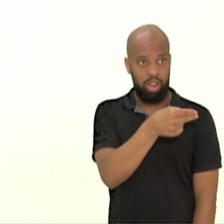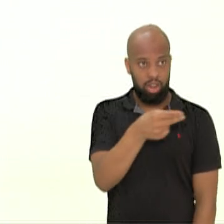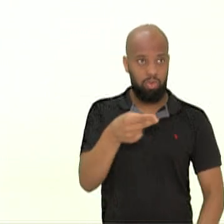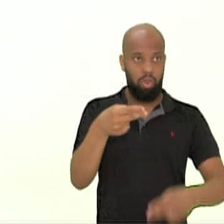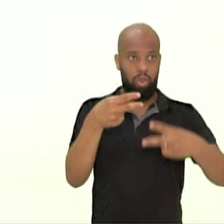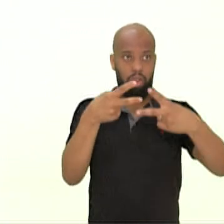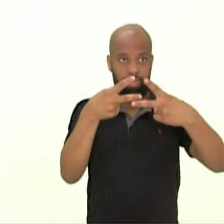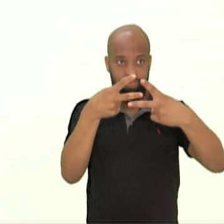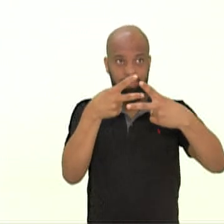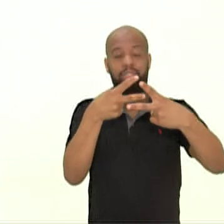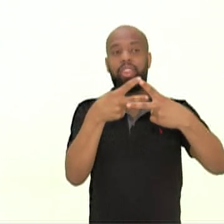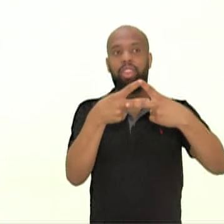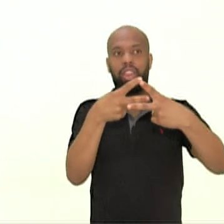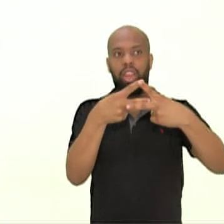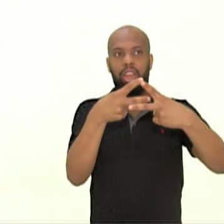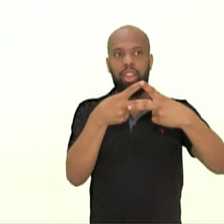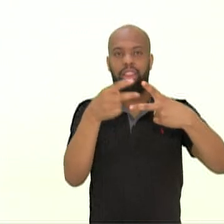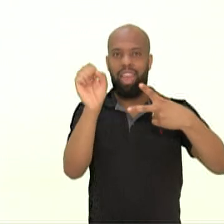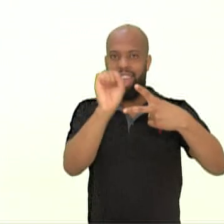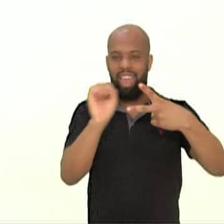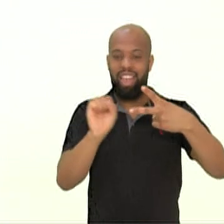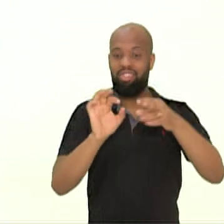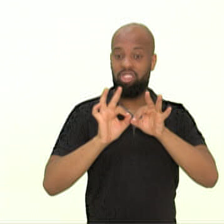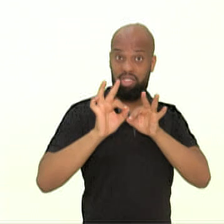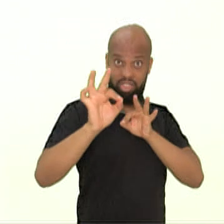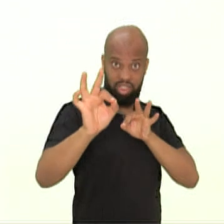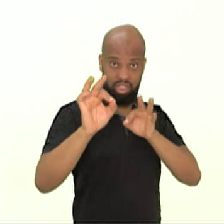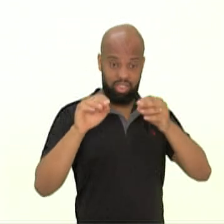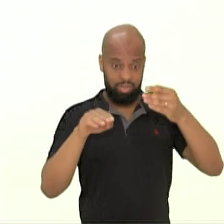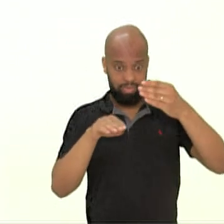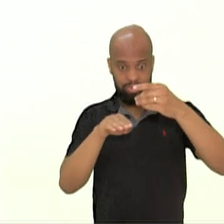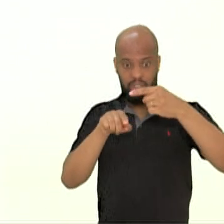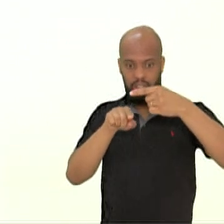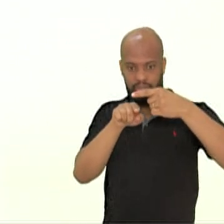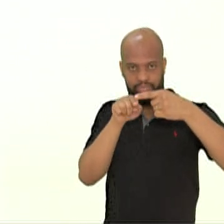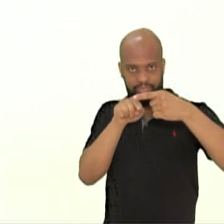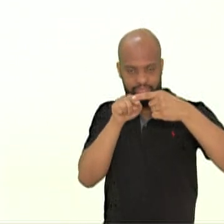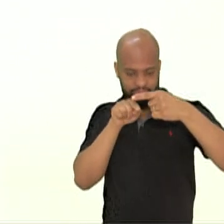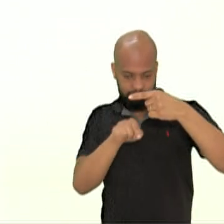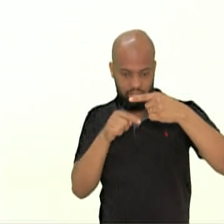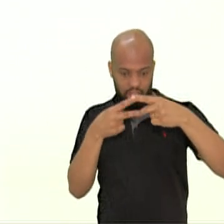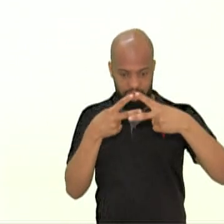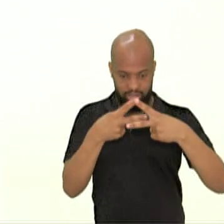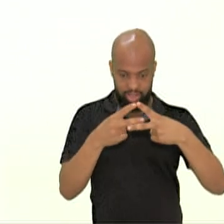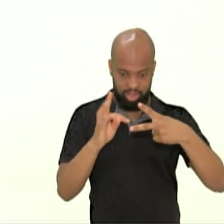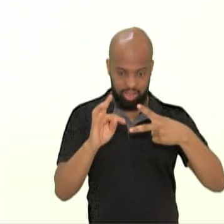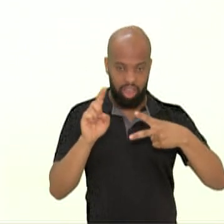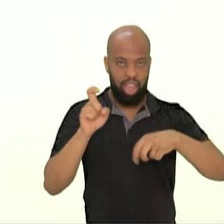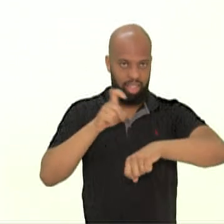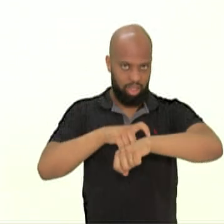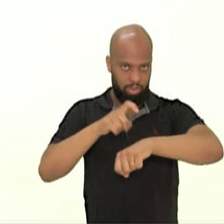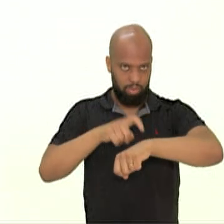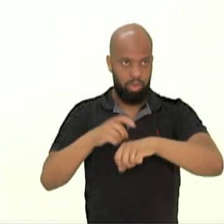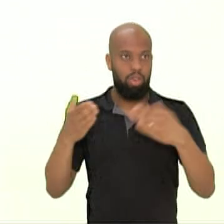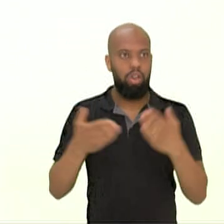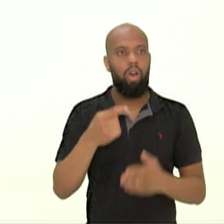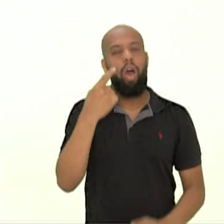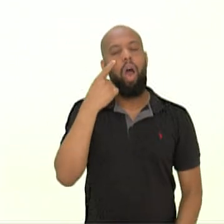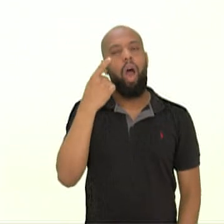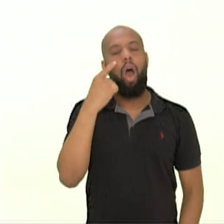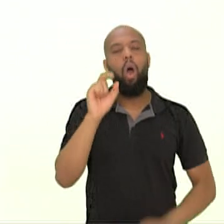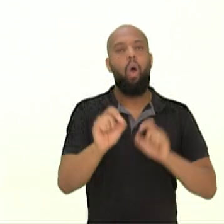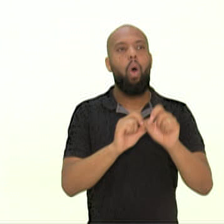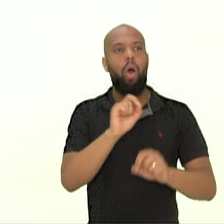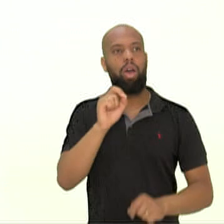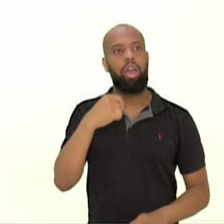à distância, ou a variação da distância, divididos então pela variação do tempo. Vamos pegar os fatores que temos como representação ali,